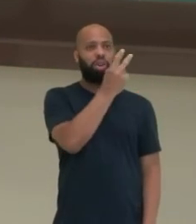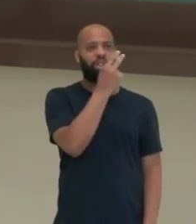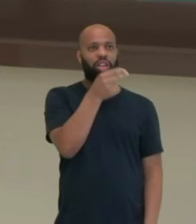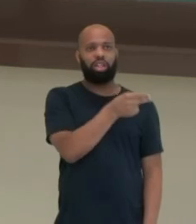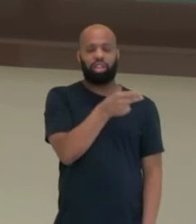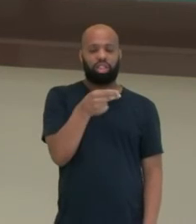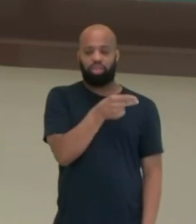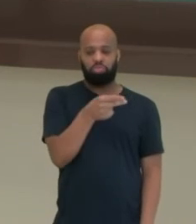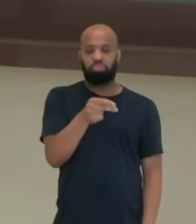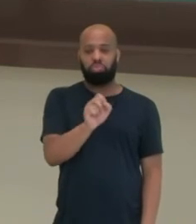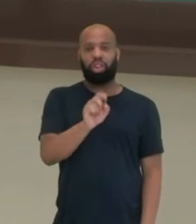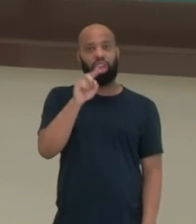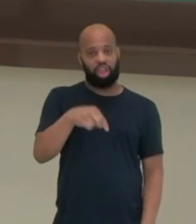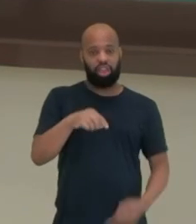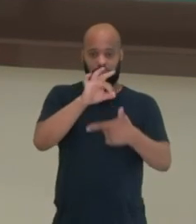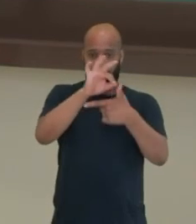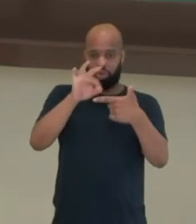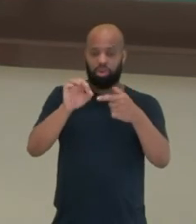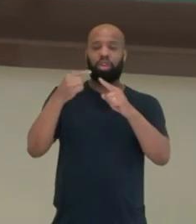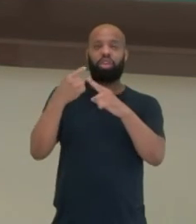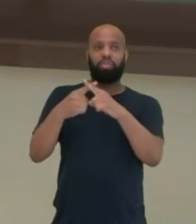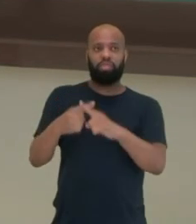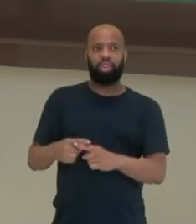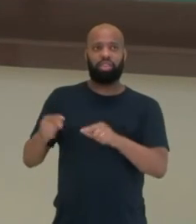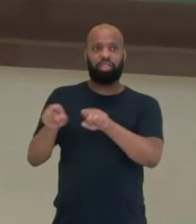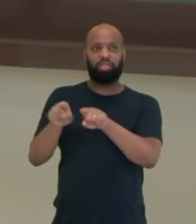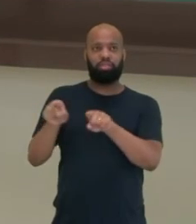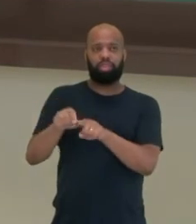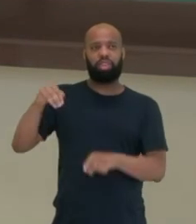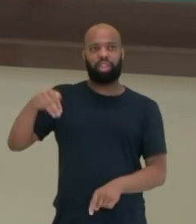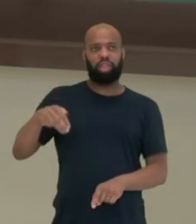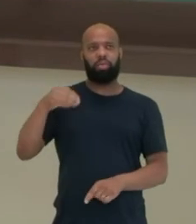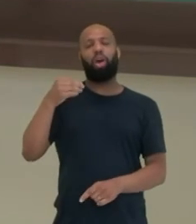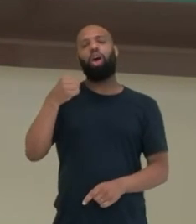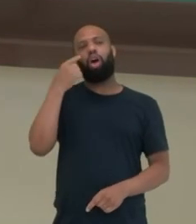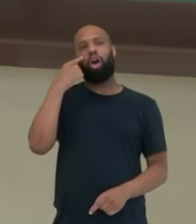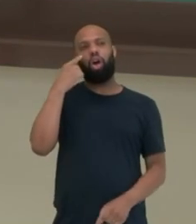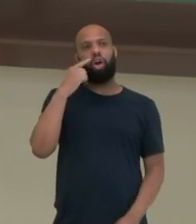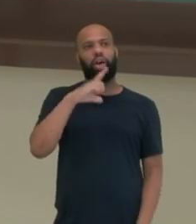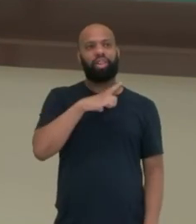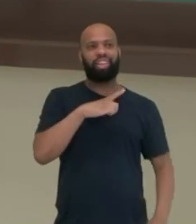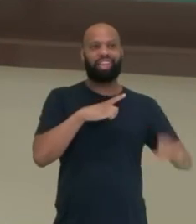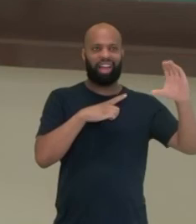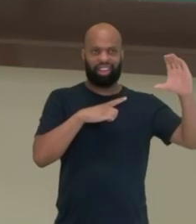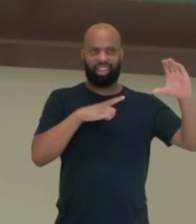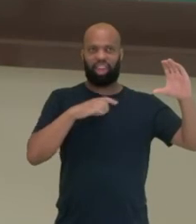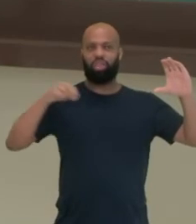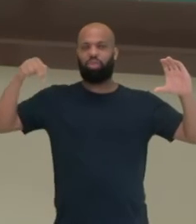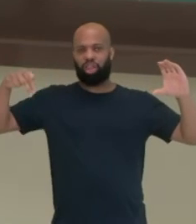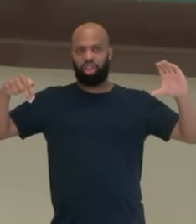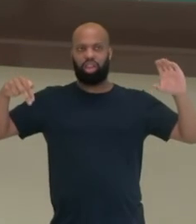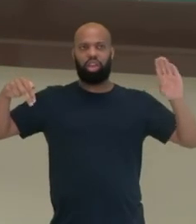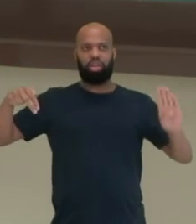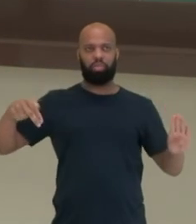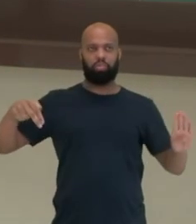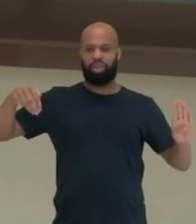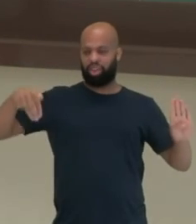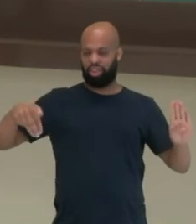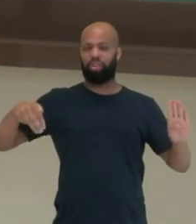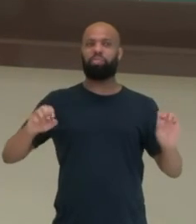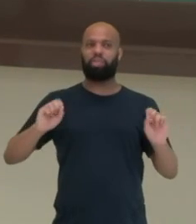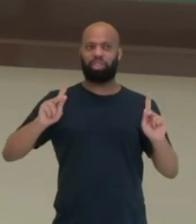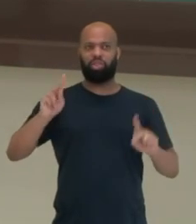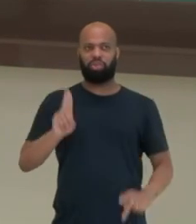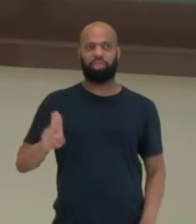vezes a projeção do lado dele. Então, por isso que essas duas primeiras fórmulas são bem parecidas, ó. Um cateto é a sua projeção, o outro cateto é a sua